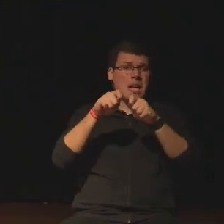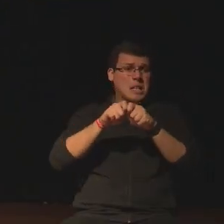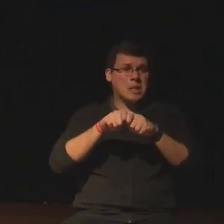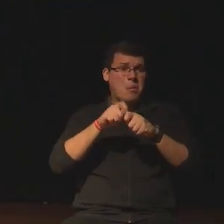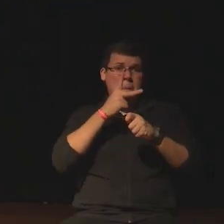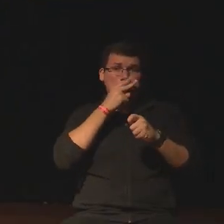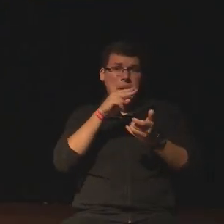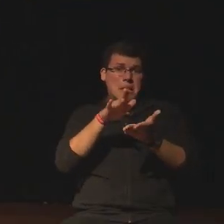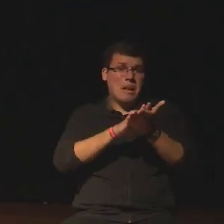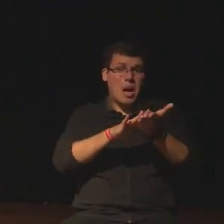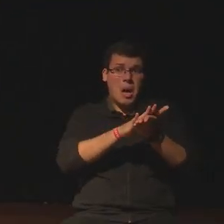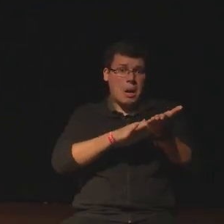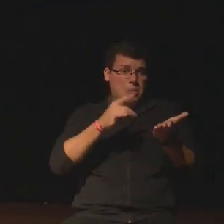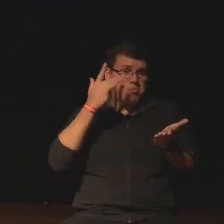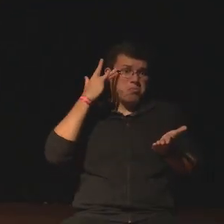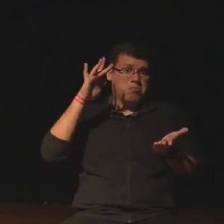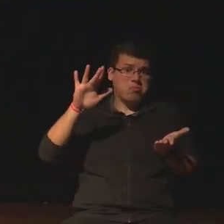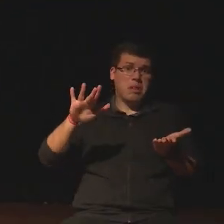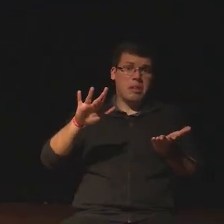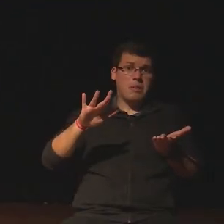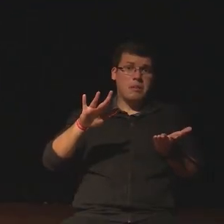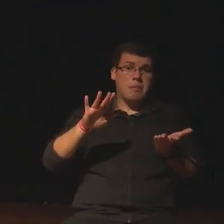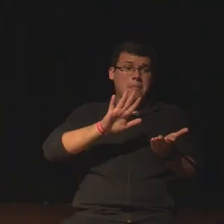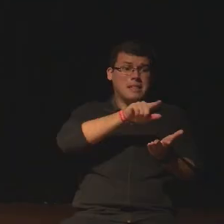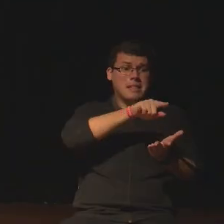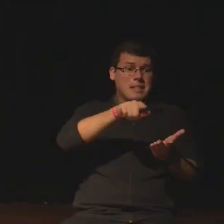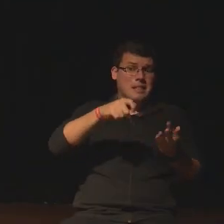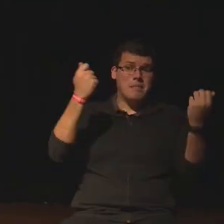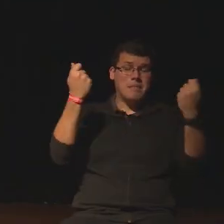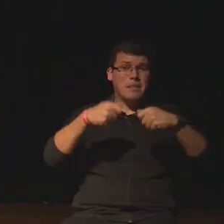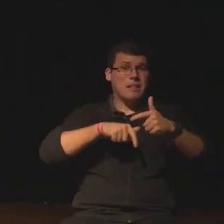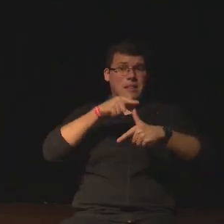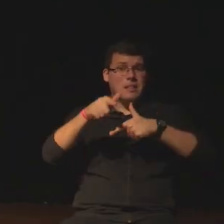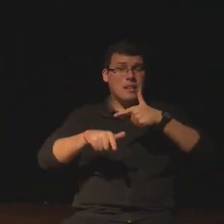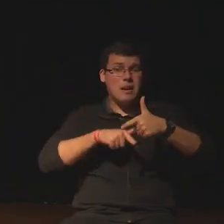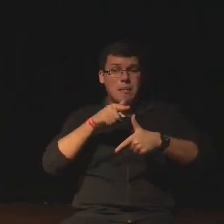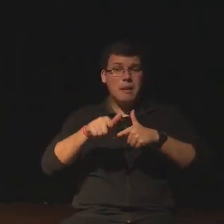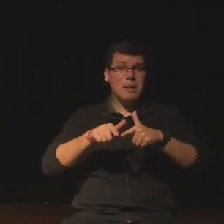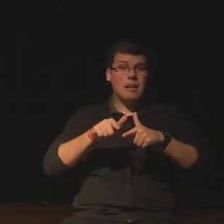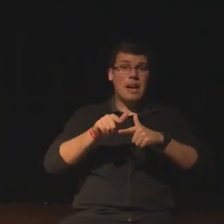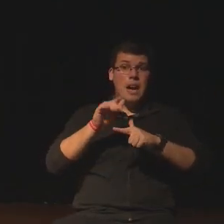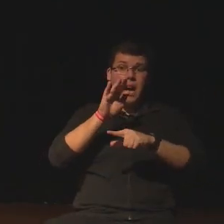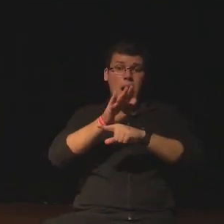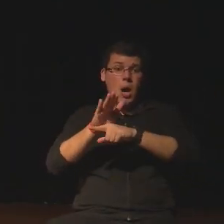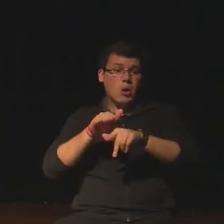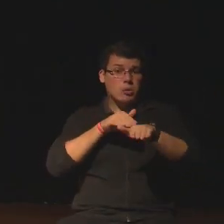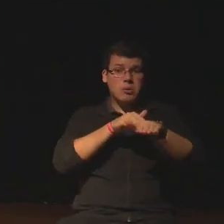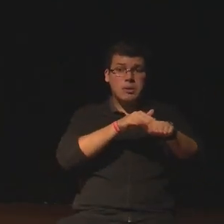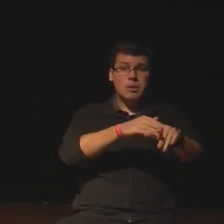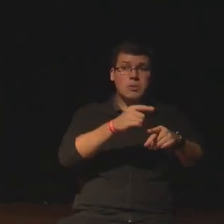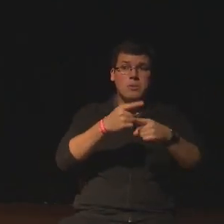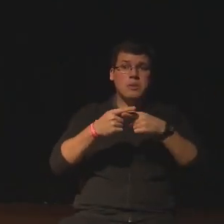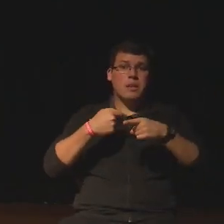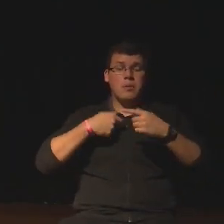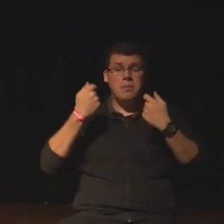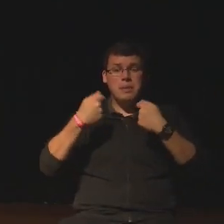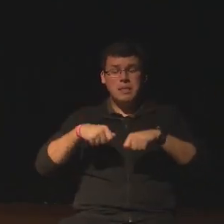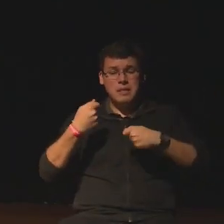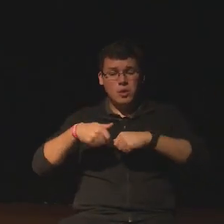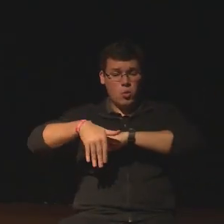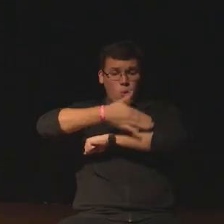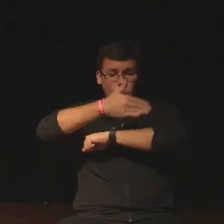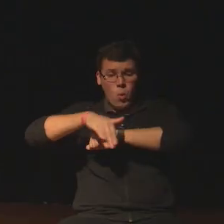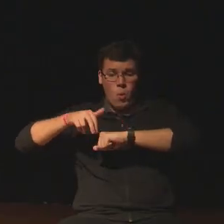ir ali e segurar o trânsito para que eu possa atravessar com segurança. Quem vem de lá para cá